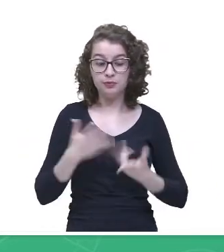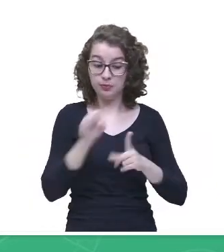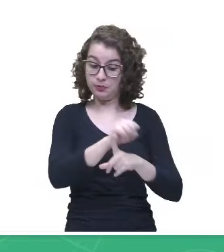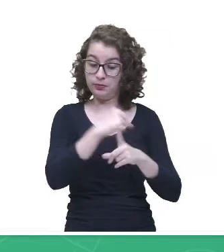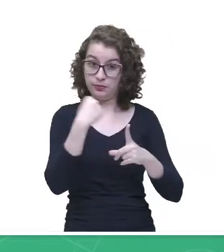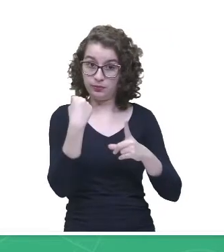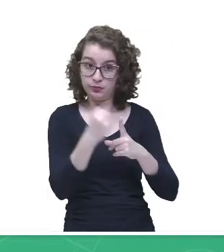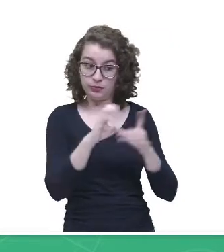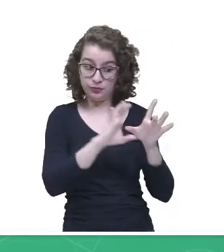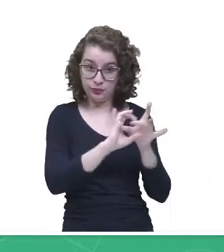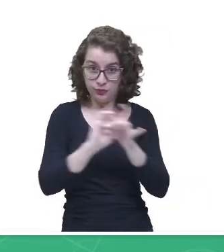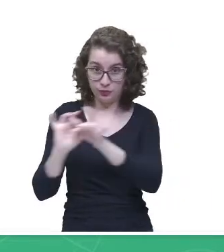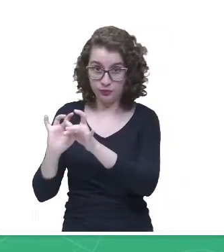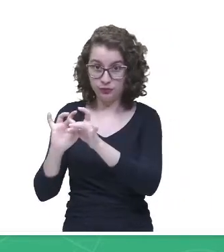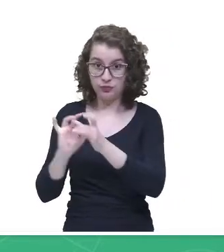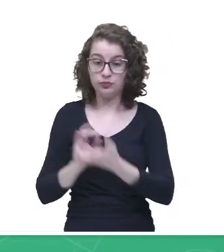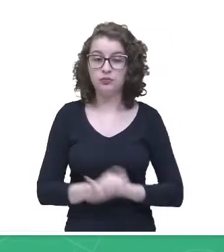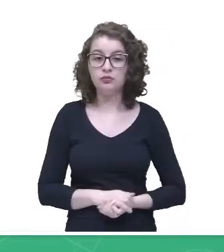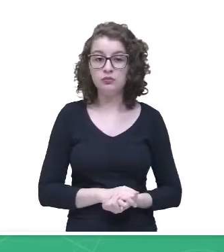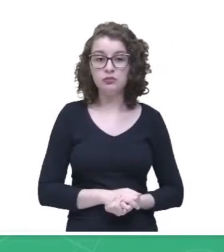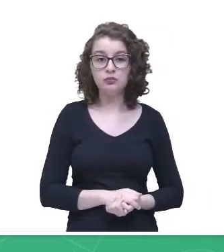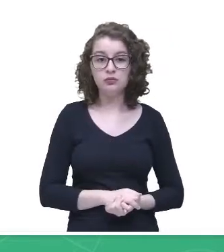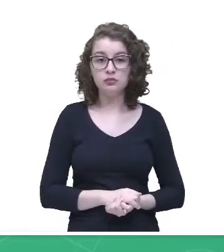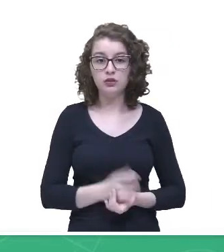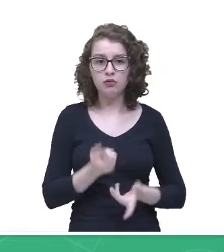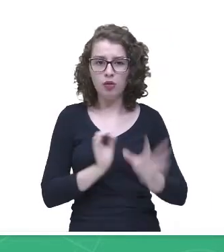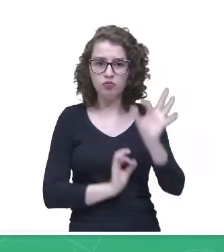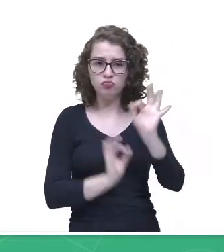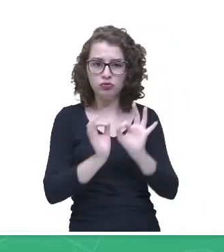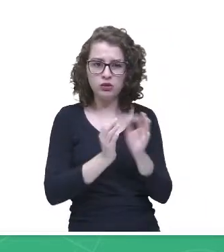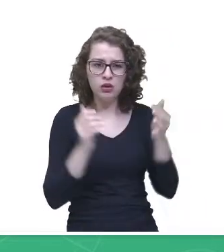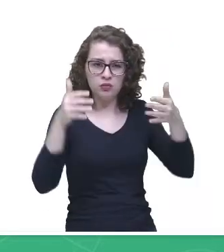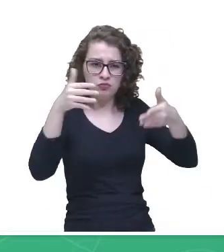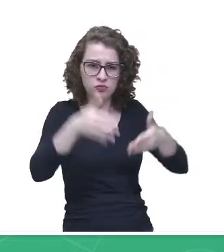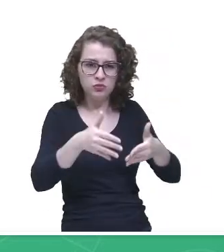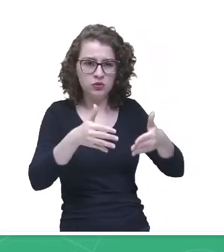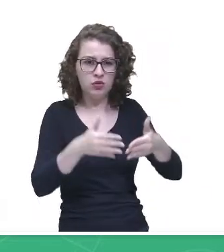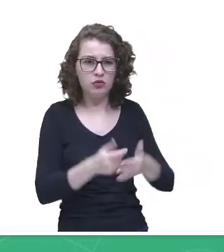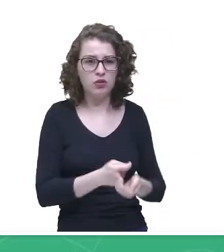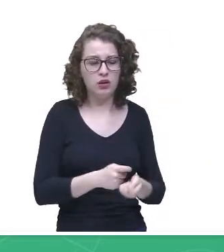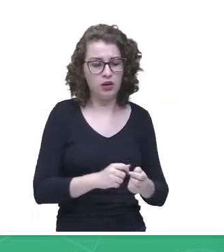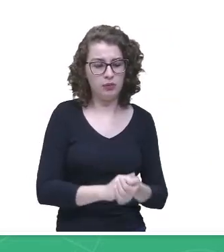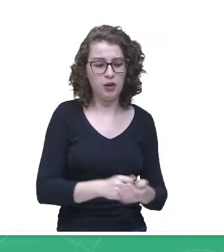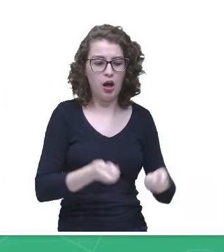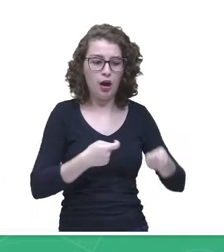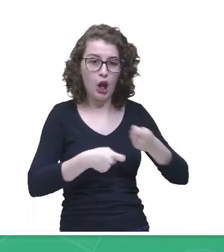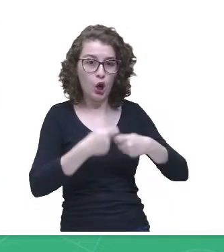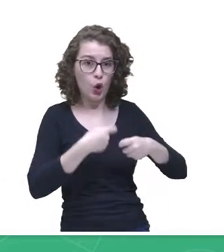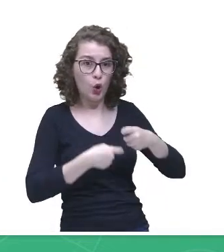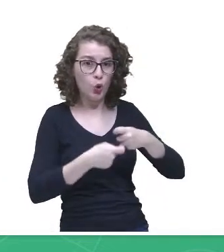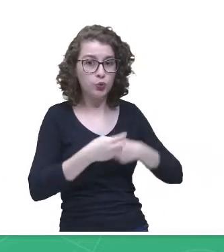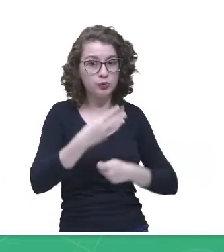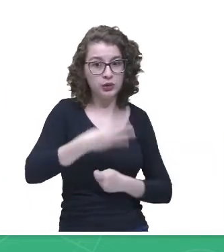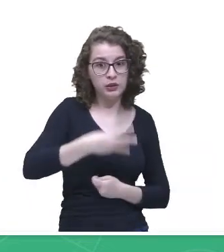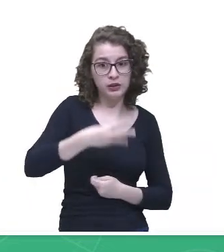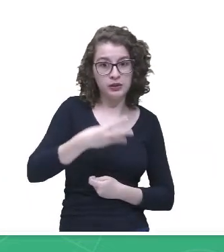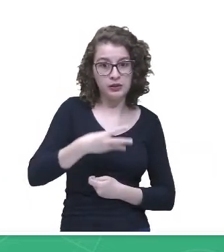sociedade em rede, elas coordenam e centralizam as atividades